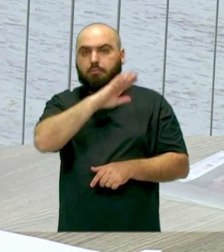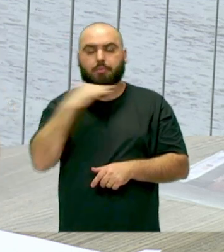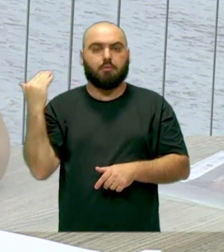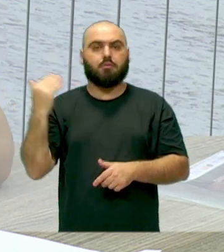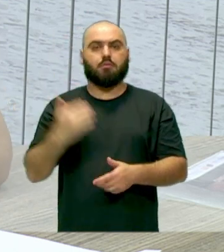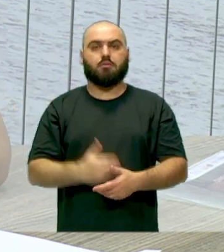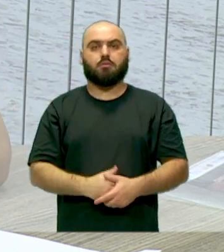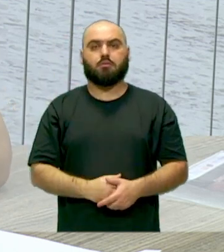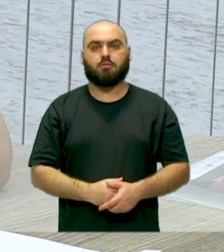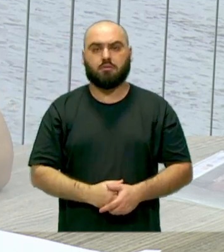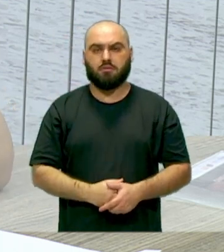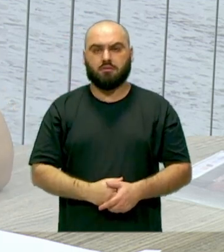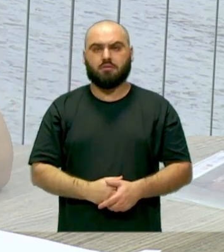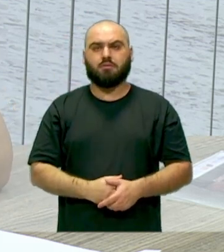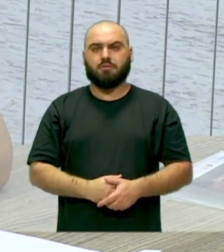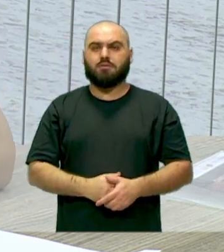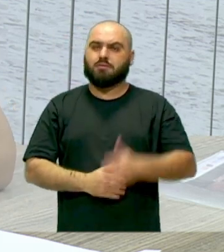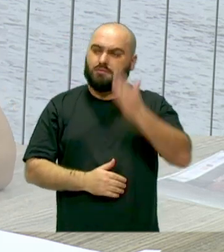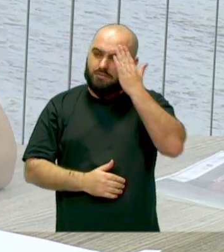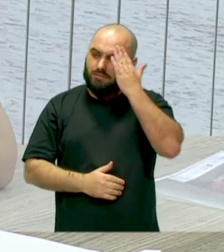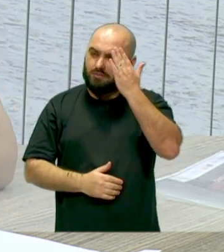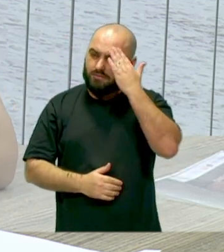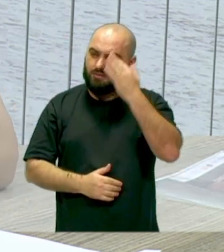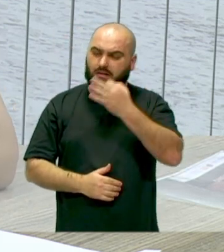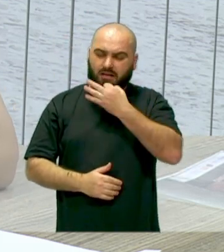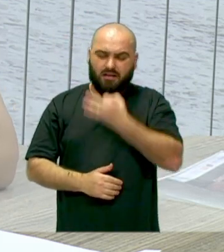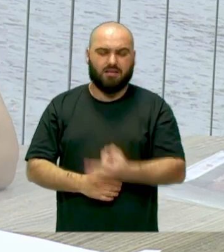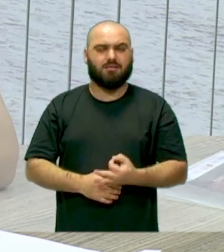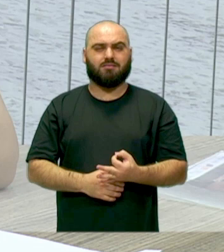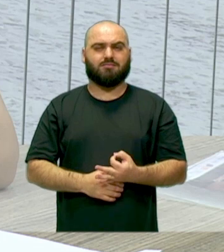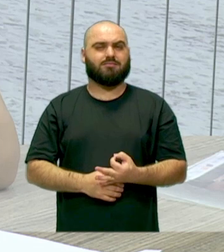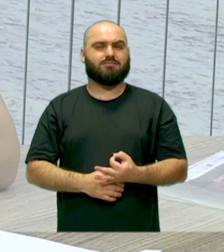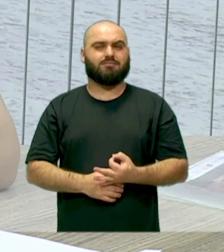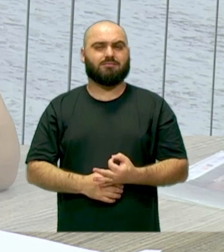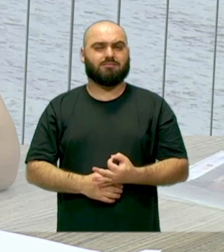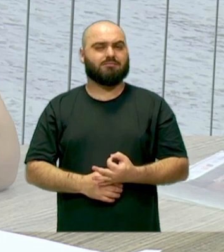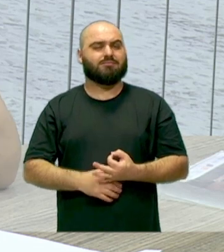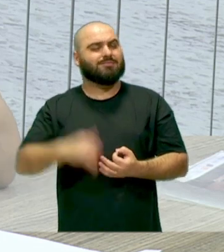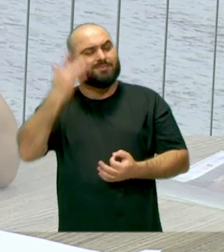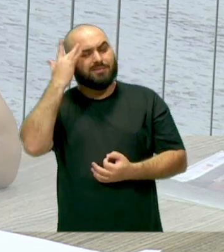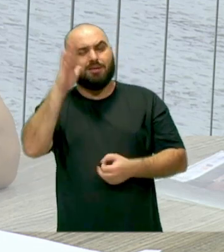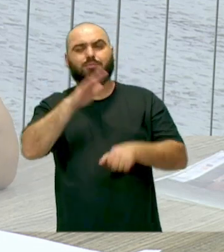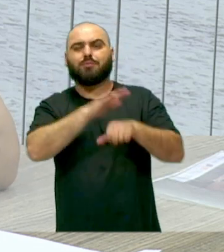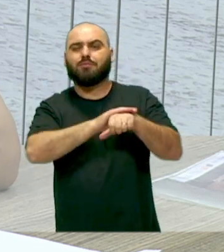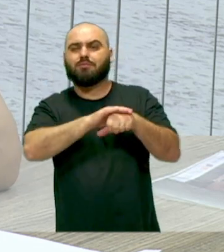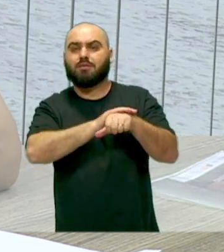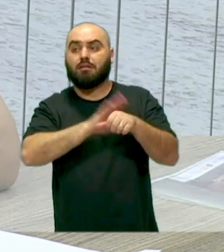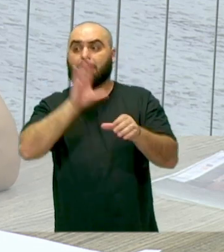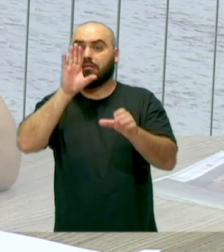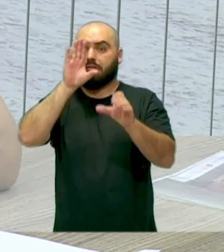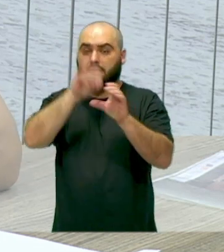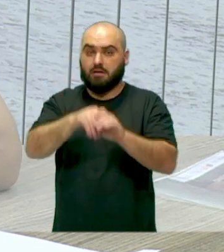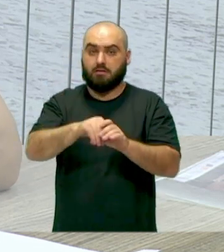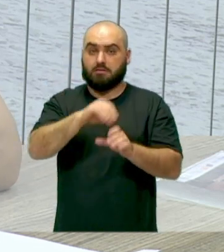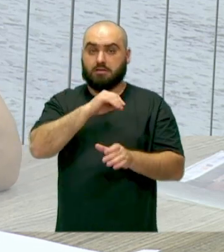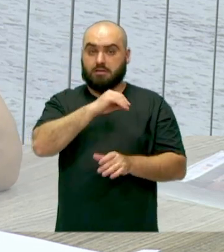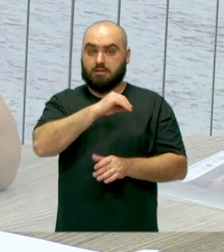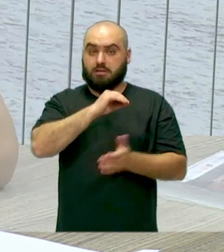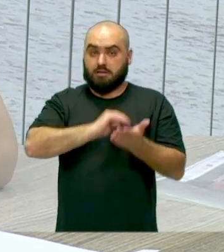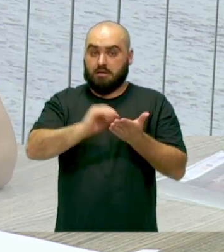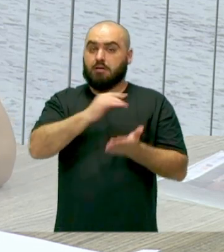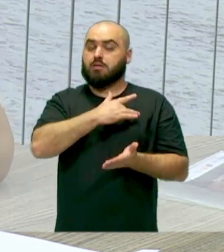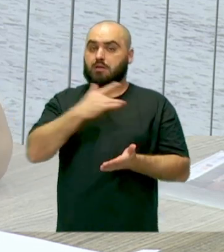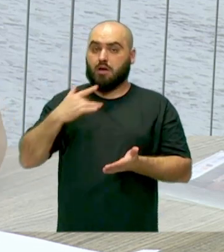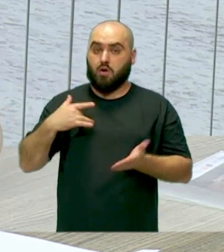Então, as formas bruscas de abordagem, entende? Mesmo numa secretaria de saúde,